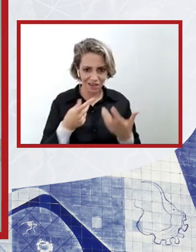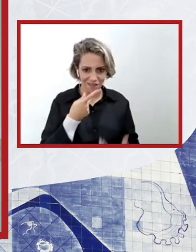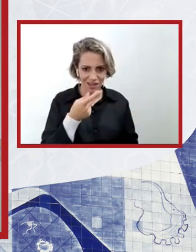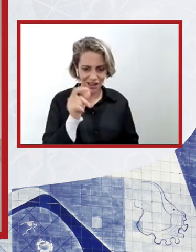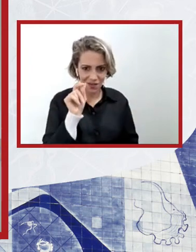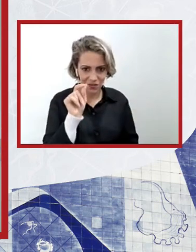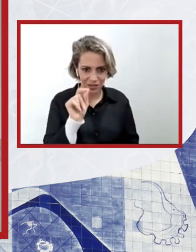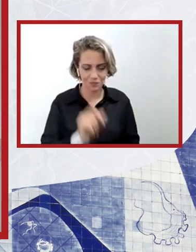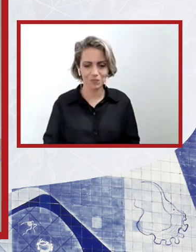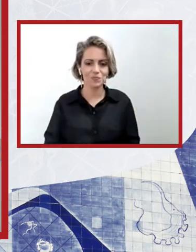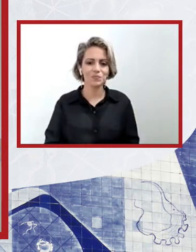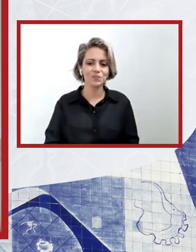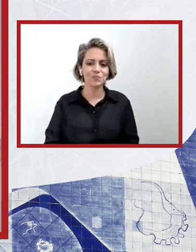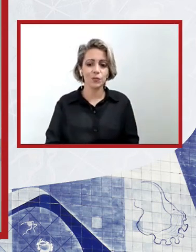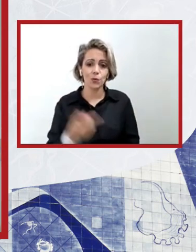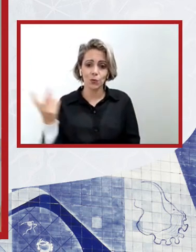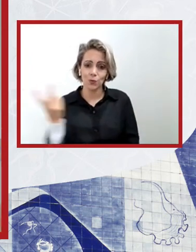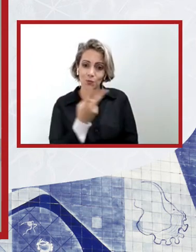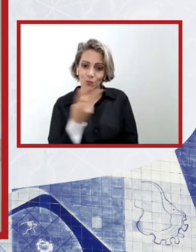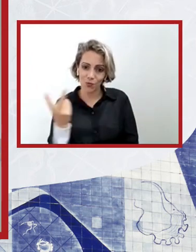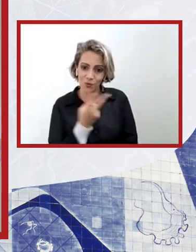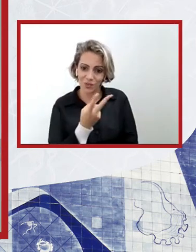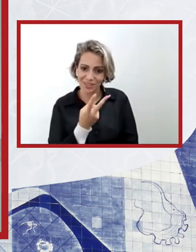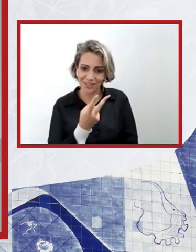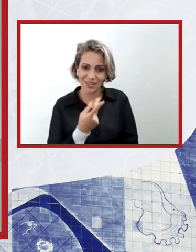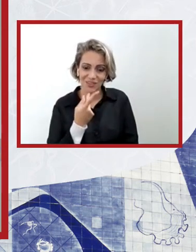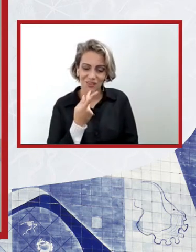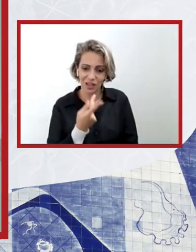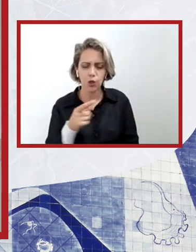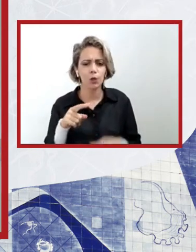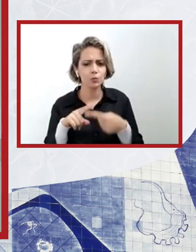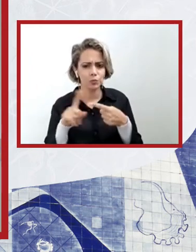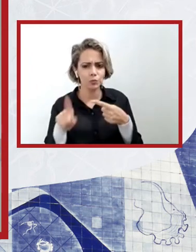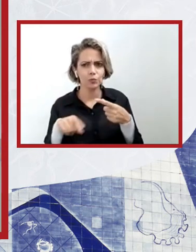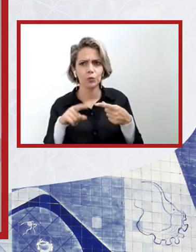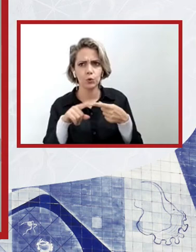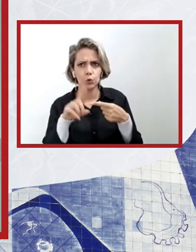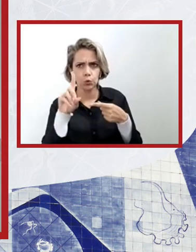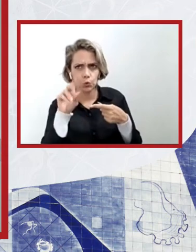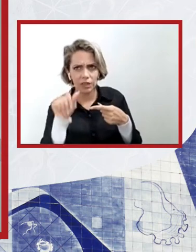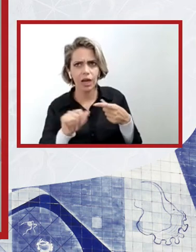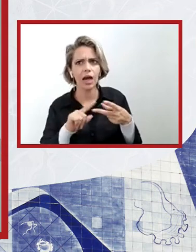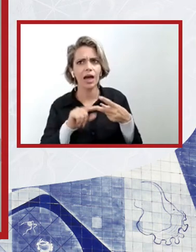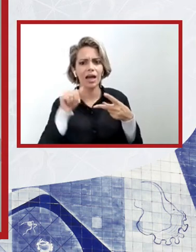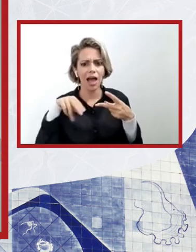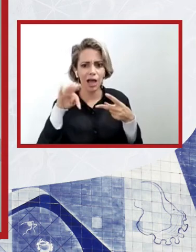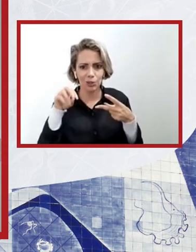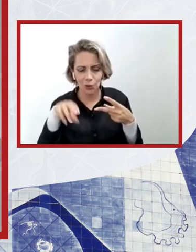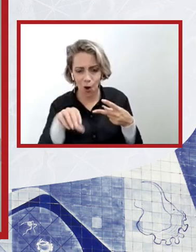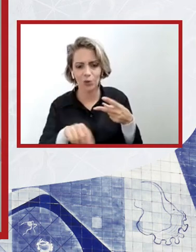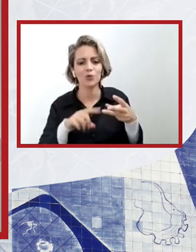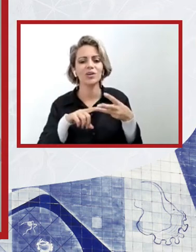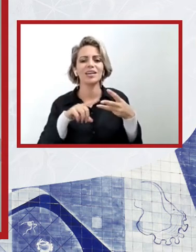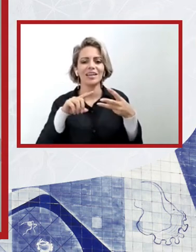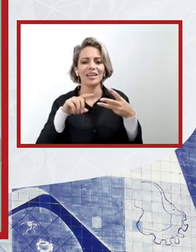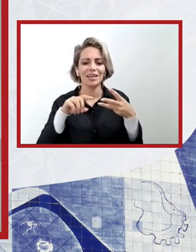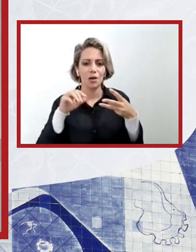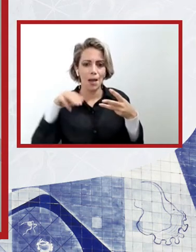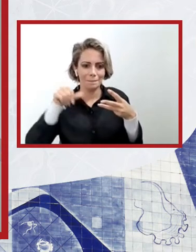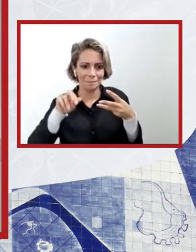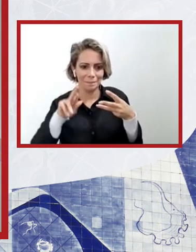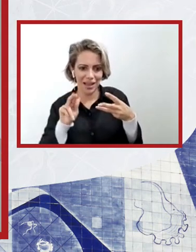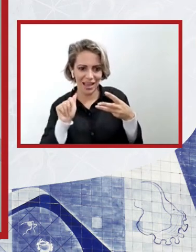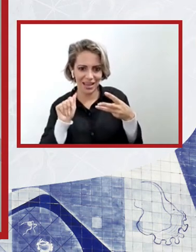na fala de todo mundo, na fala do Antônio, da Duda e da Margarete também, né, é o quanto é importante a gente romper as